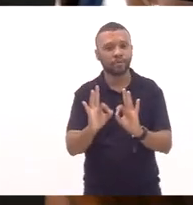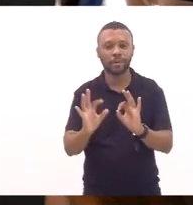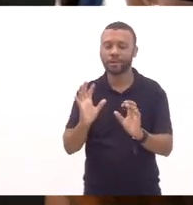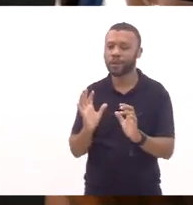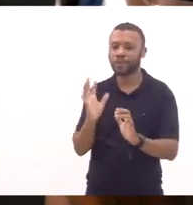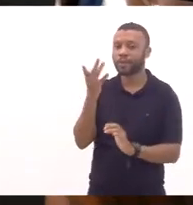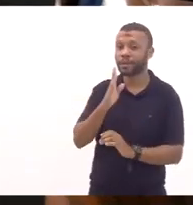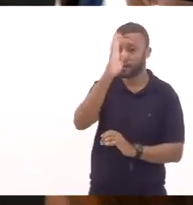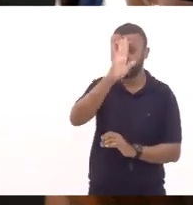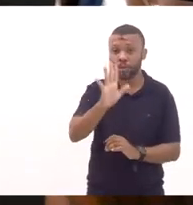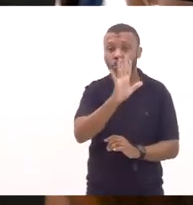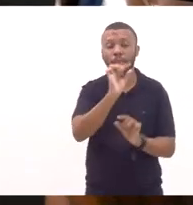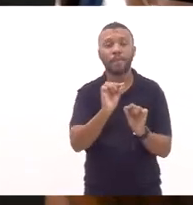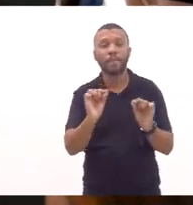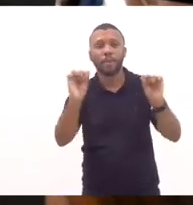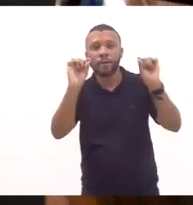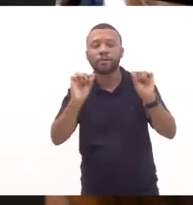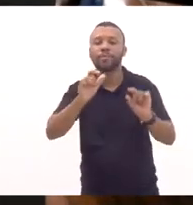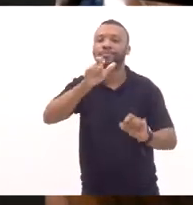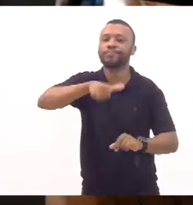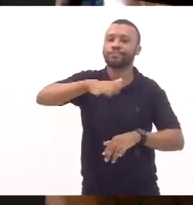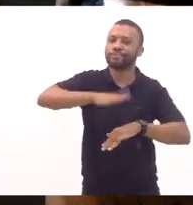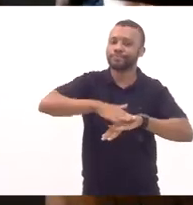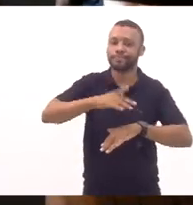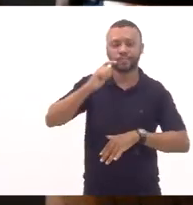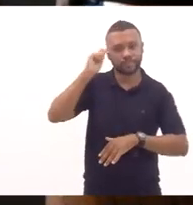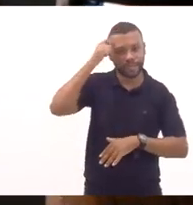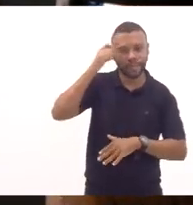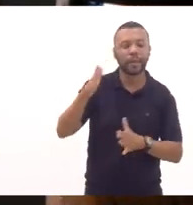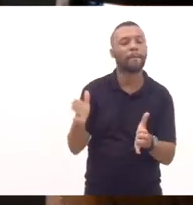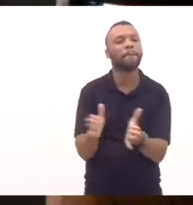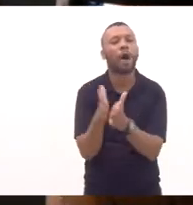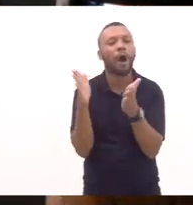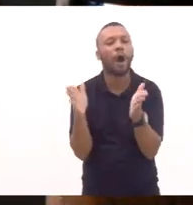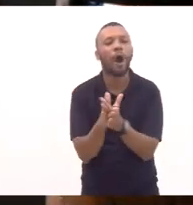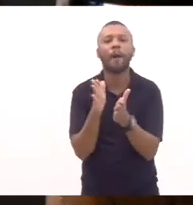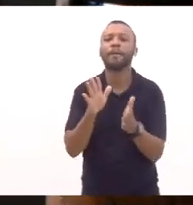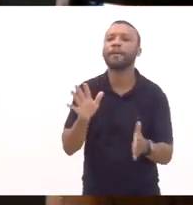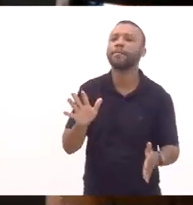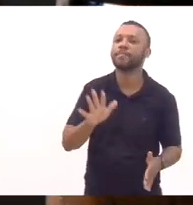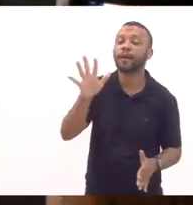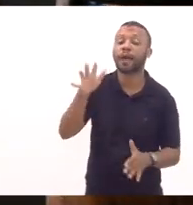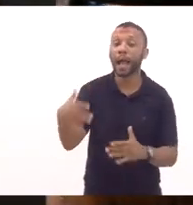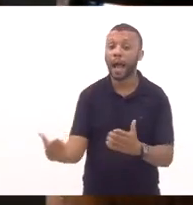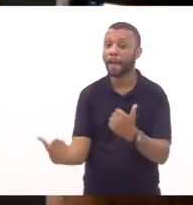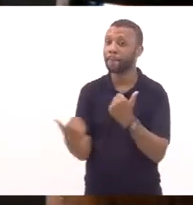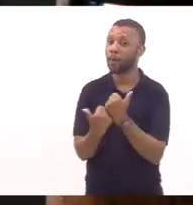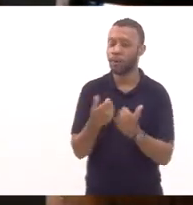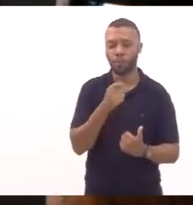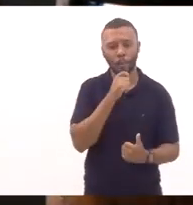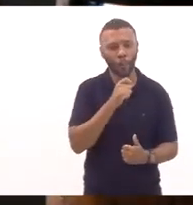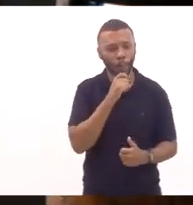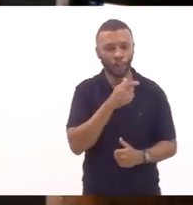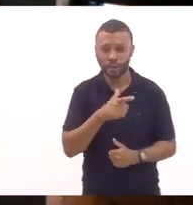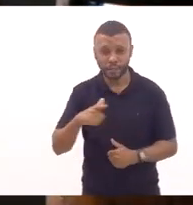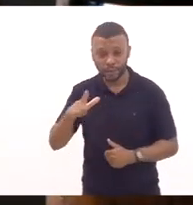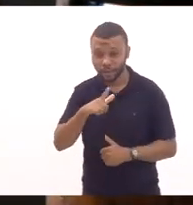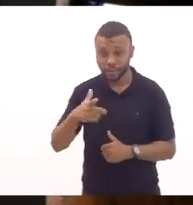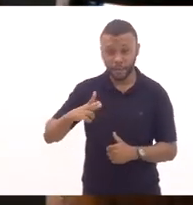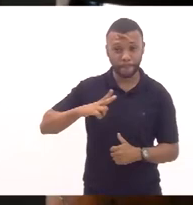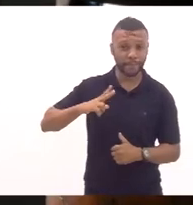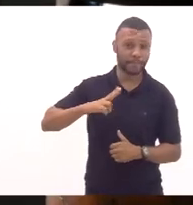país são de pessoas pretas, pobres e faveladas, sem nenhum apoio, nem do governo, nenhum apoio